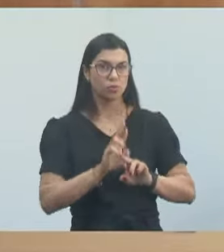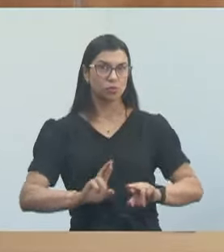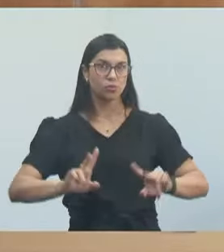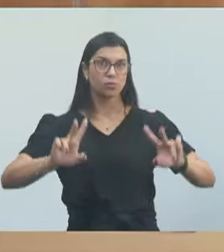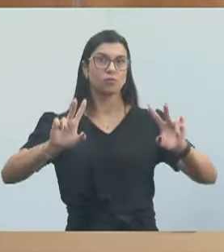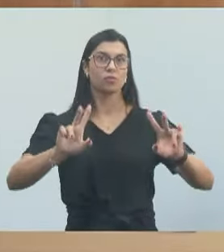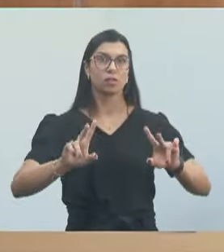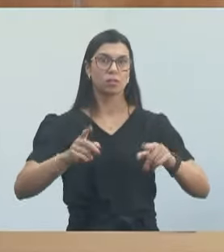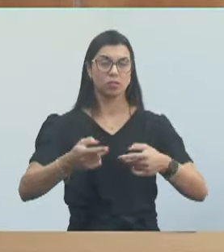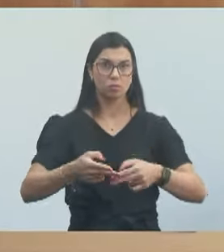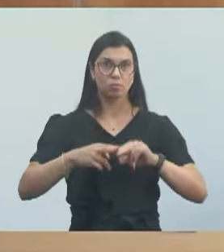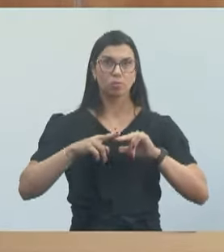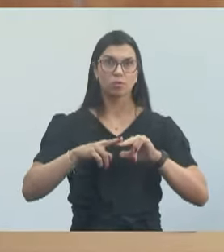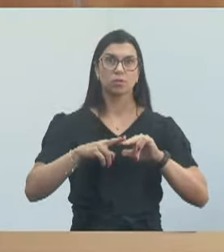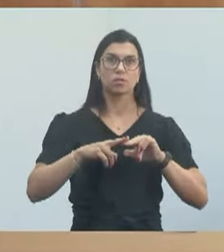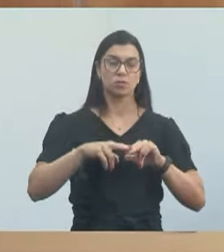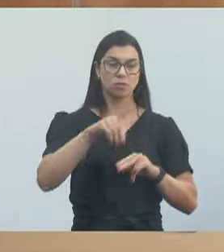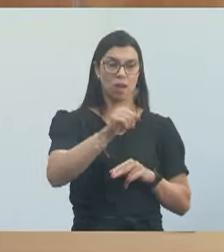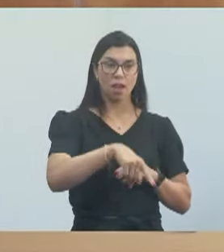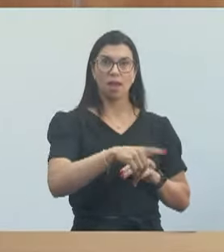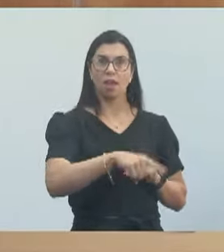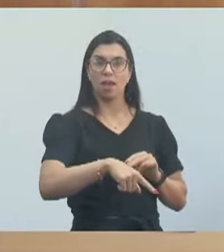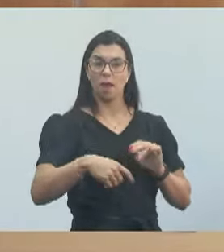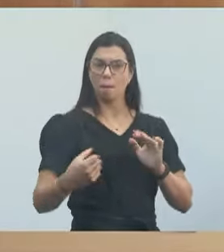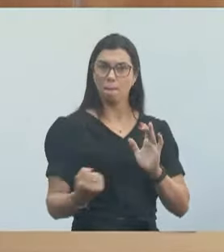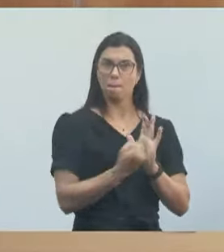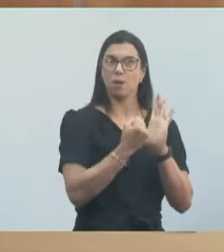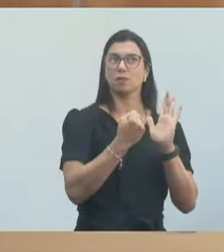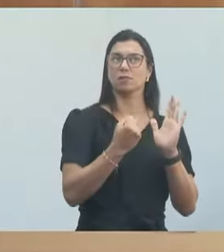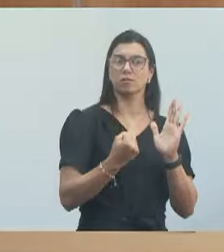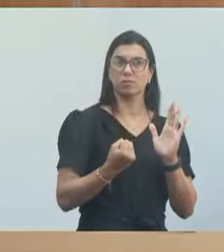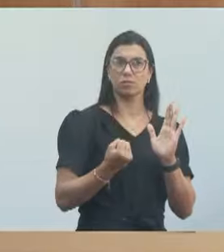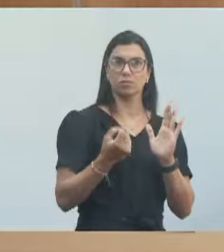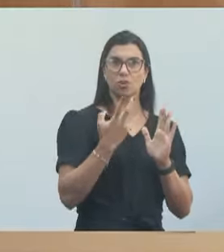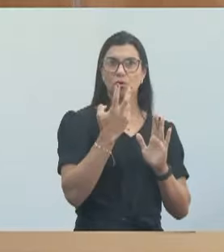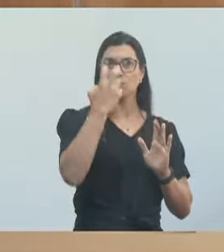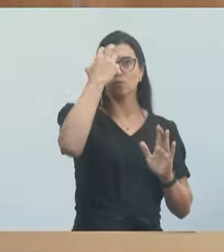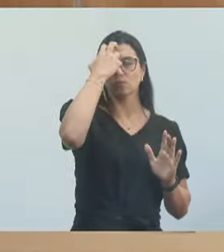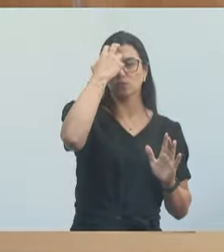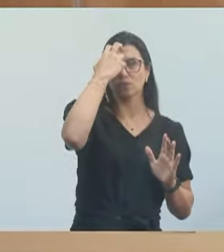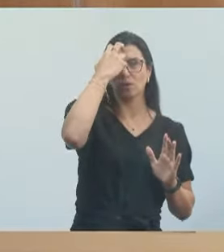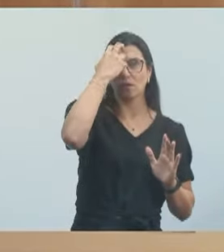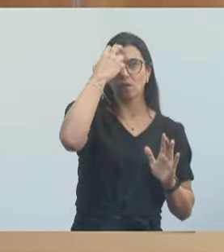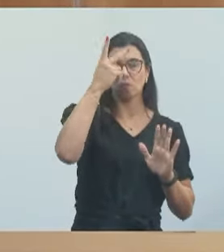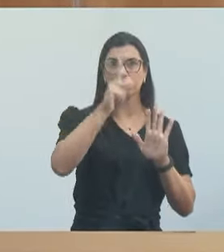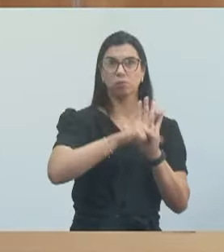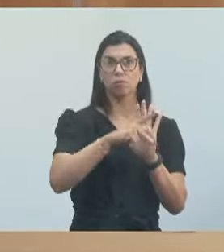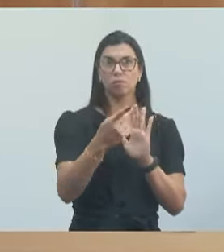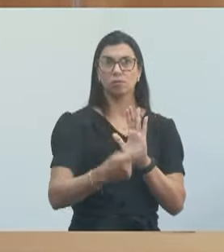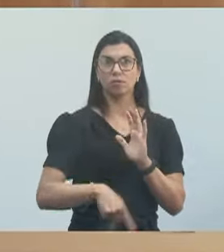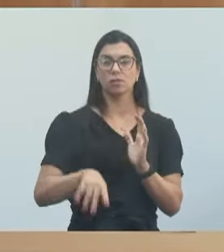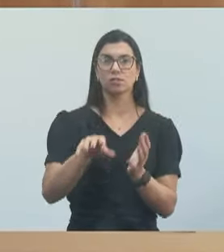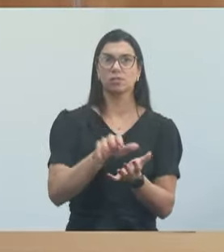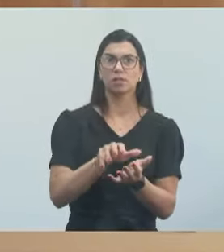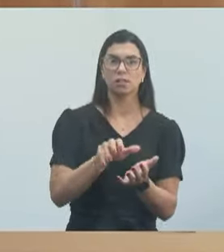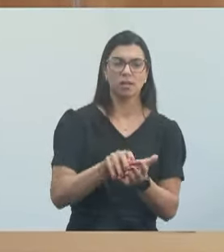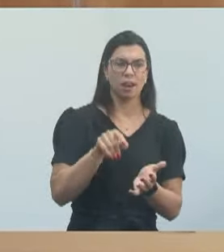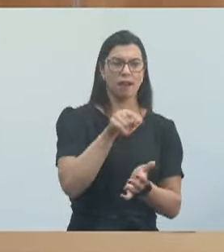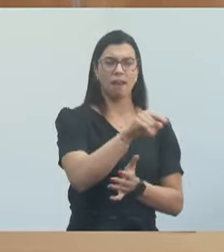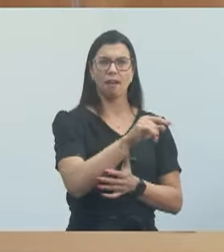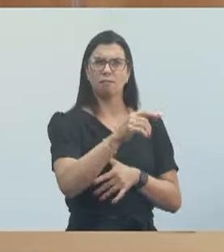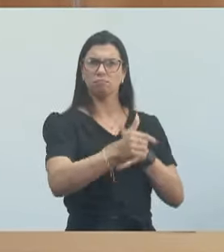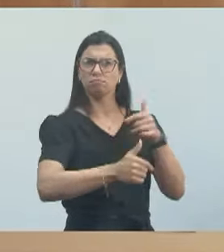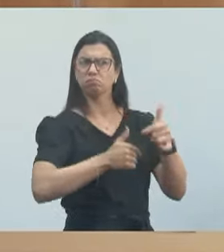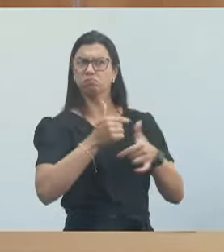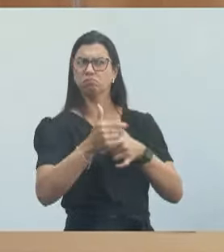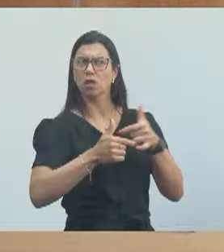histórico, é um cartão postal do nosso município, a reforma com todo carinho, respeito, dedicação, engenheiros,